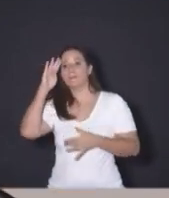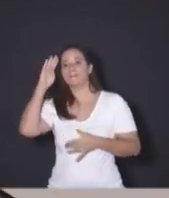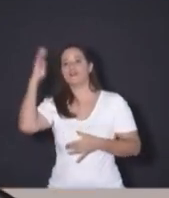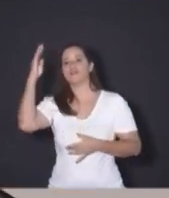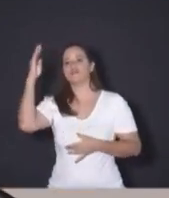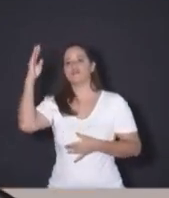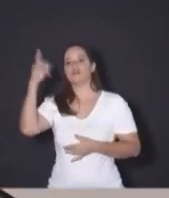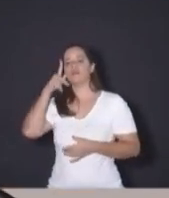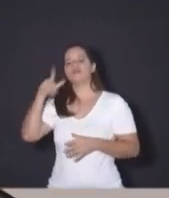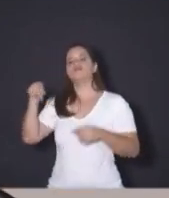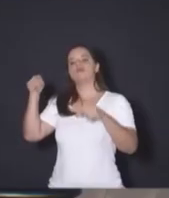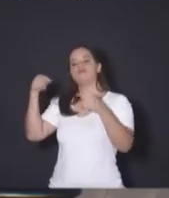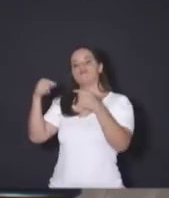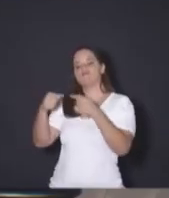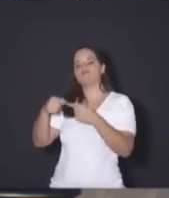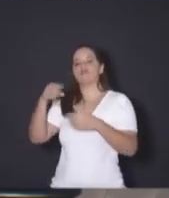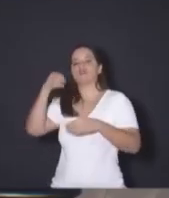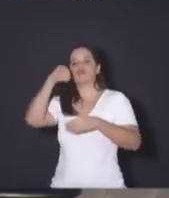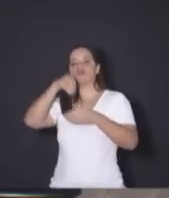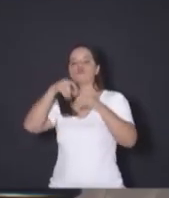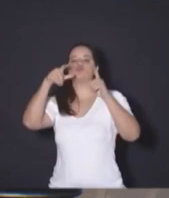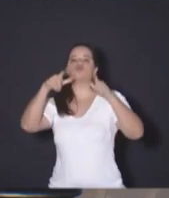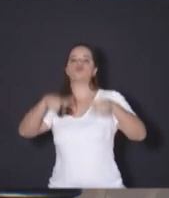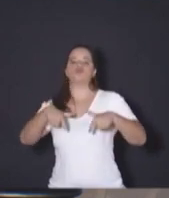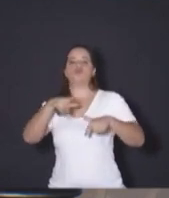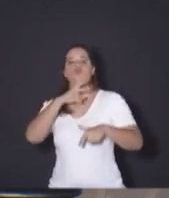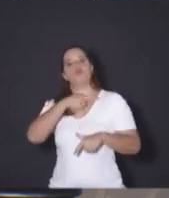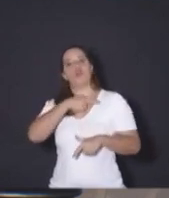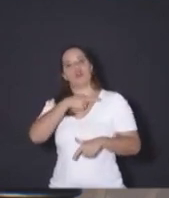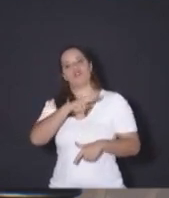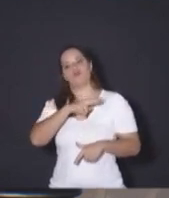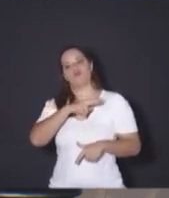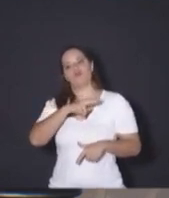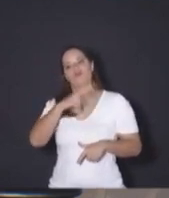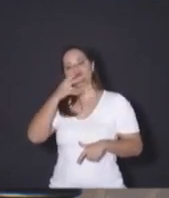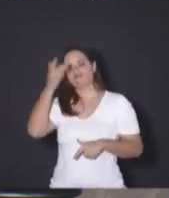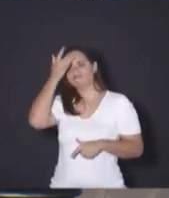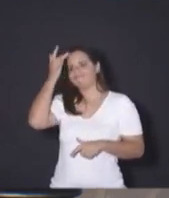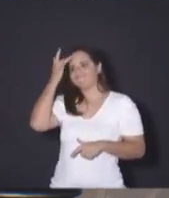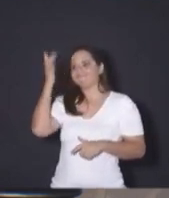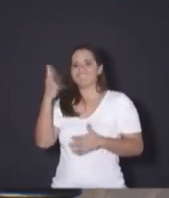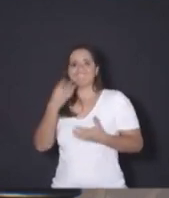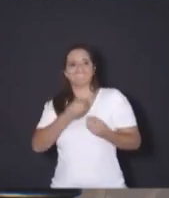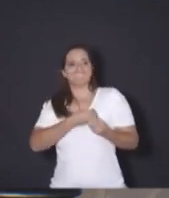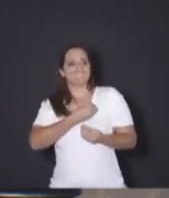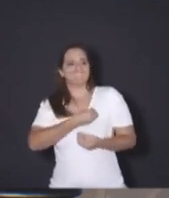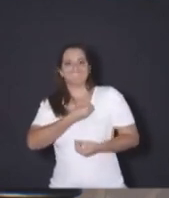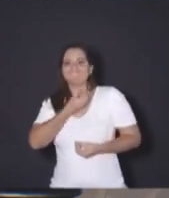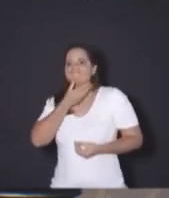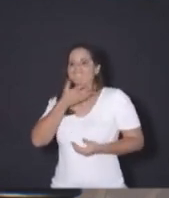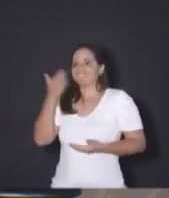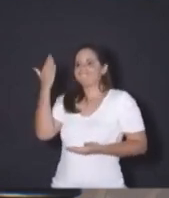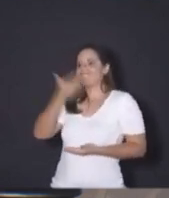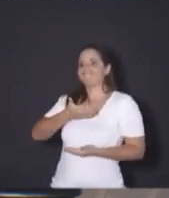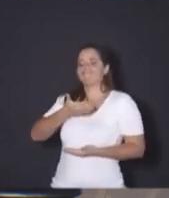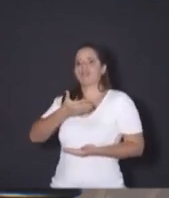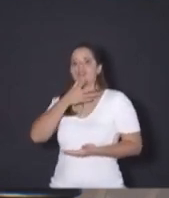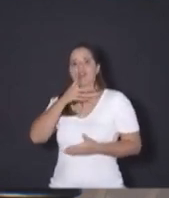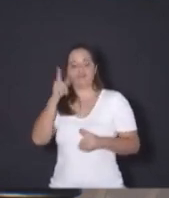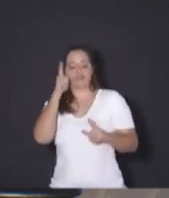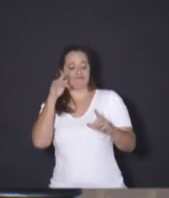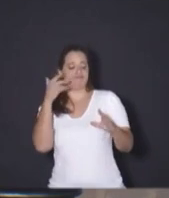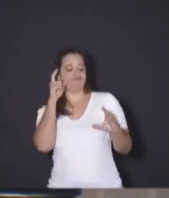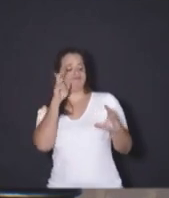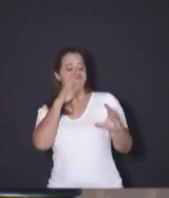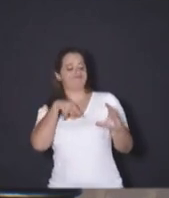nos rituais religiosos, onde as pessoas deixam de vivenciar o que está acontecendo aqui, uhum, presencialmente, para assistir por aqui